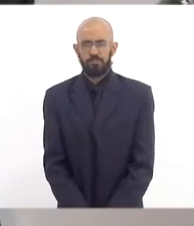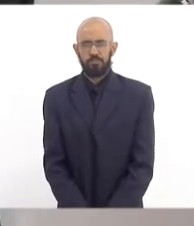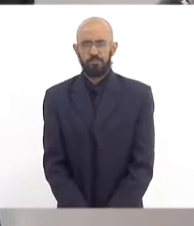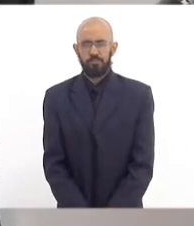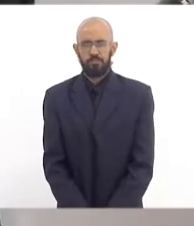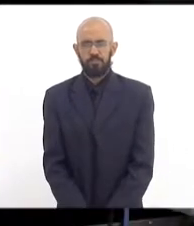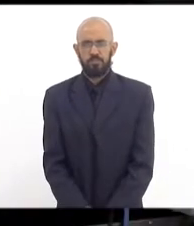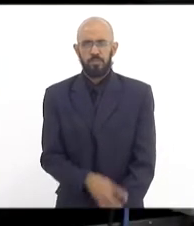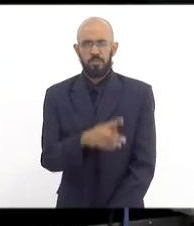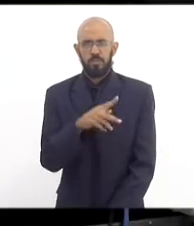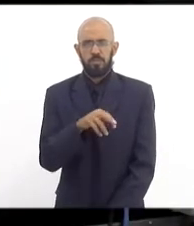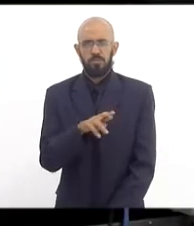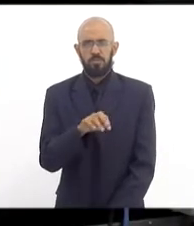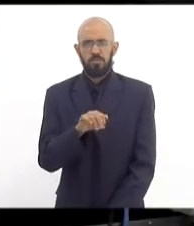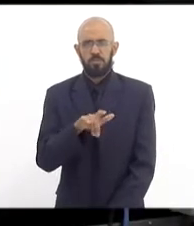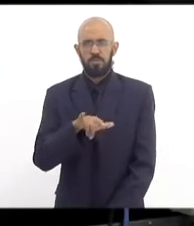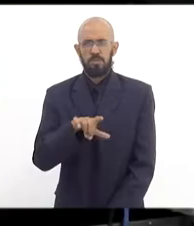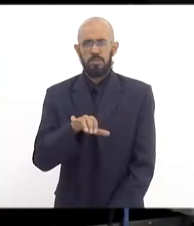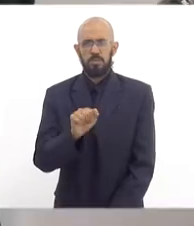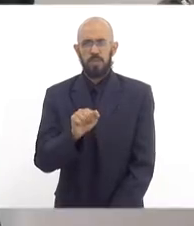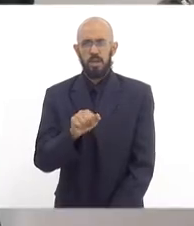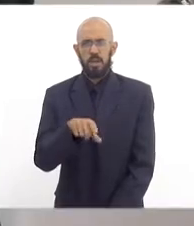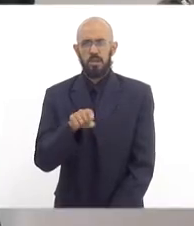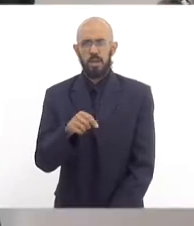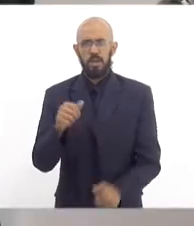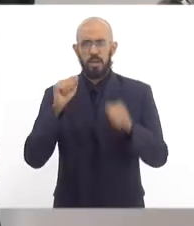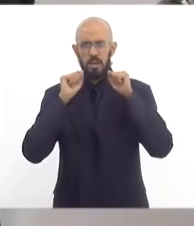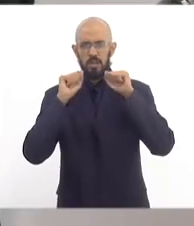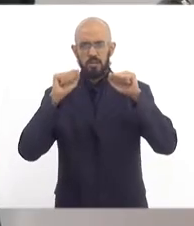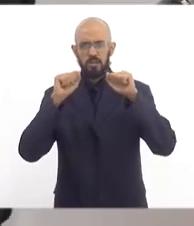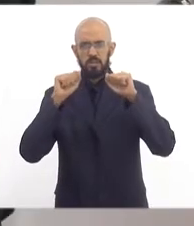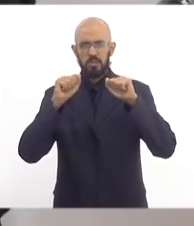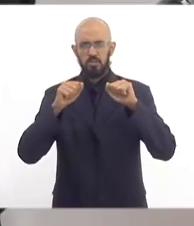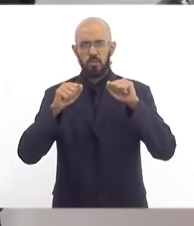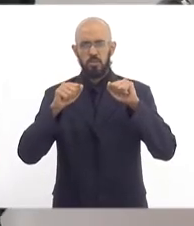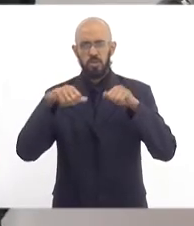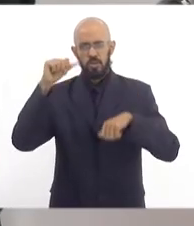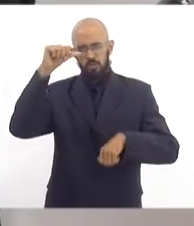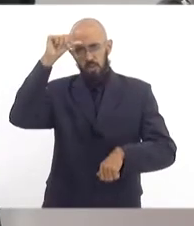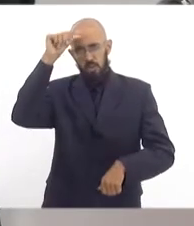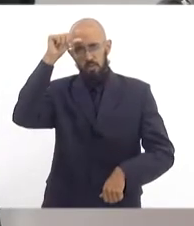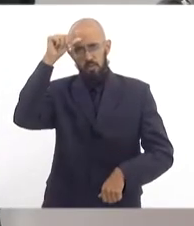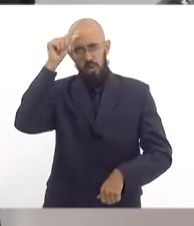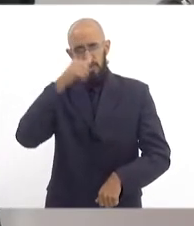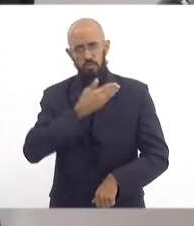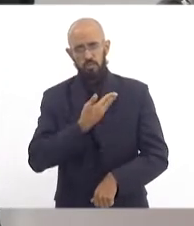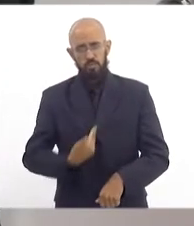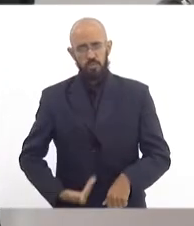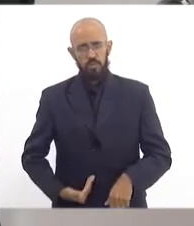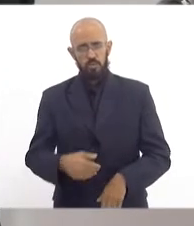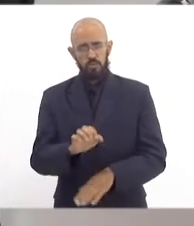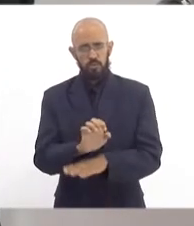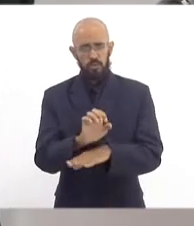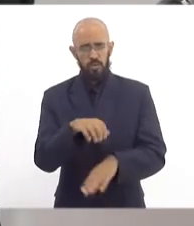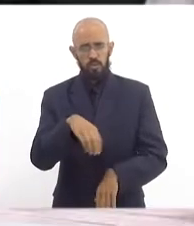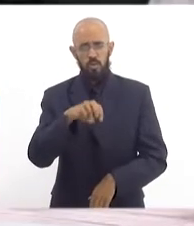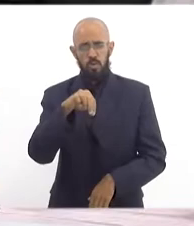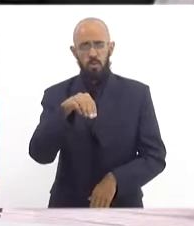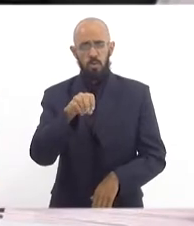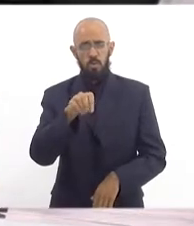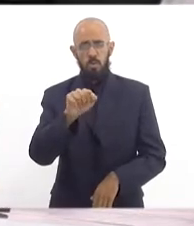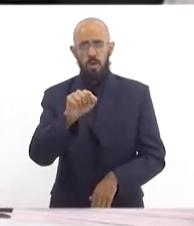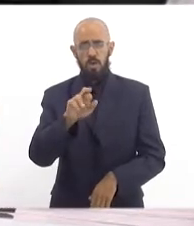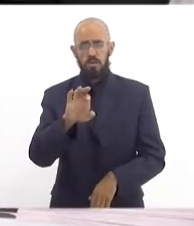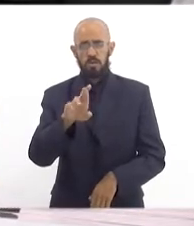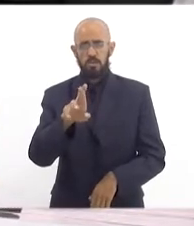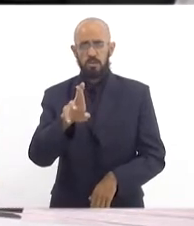e a Priscila sakalem assessora do governador do Estado O Moacir de Oliveira Araújo